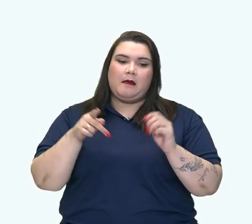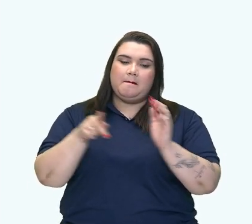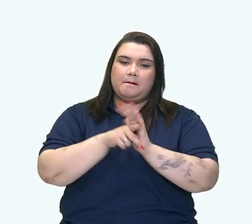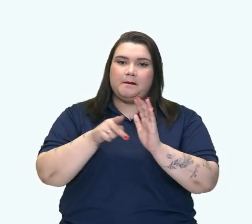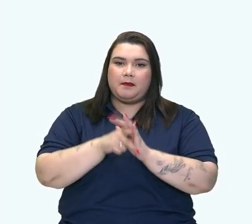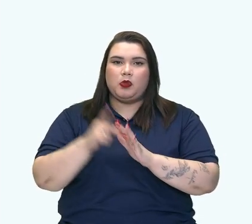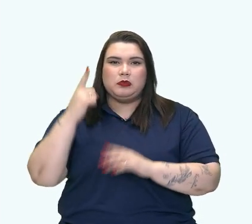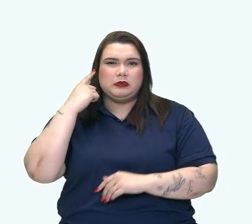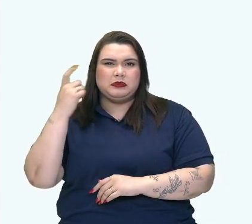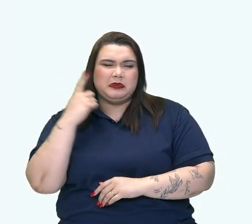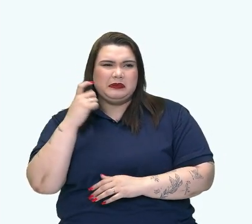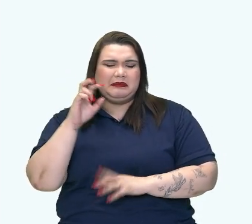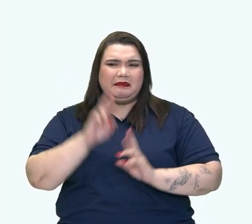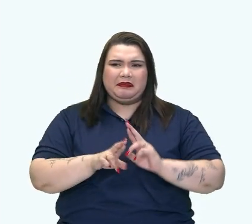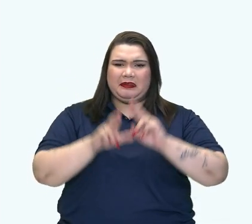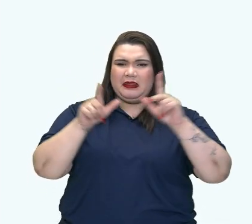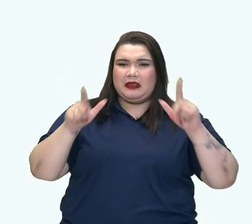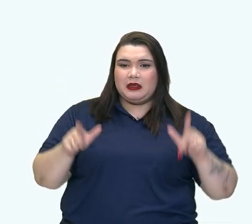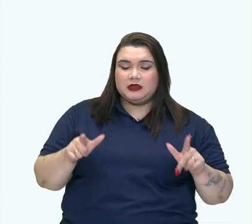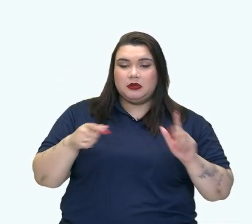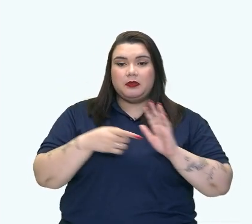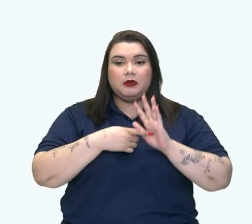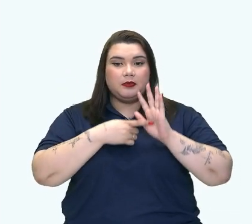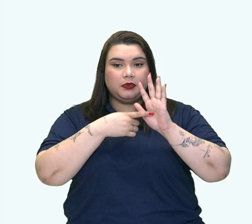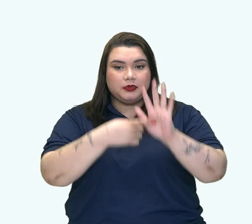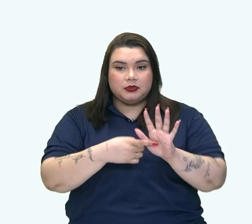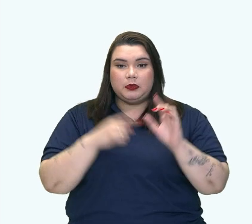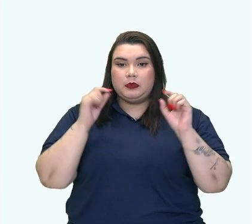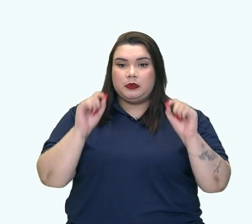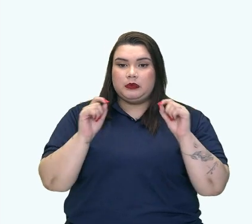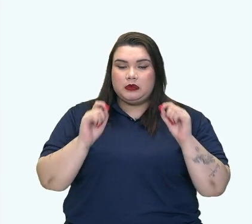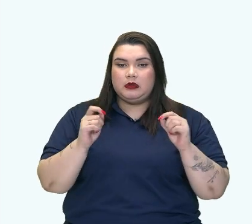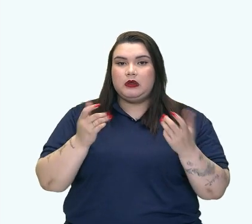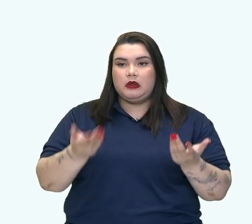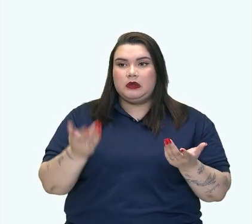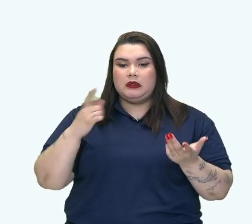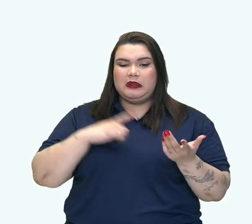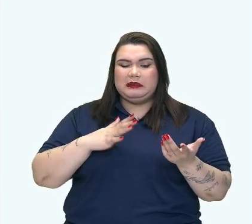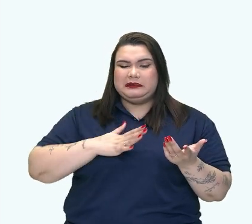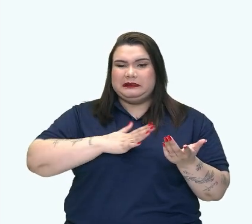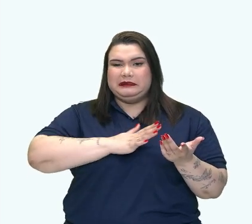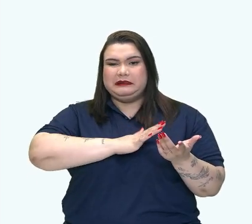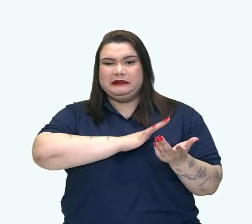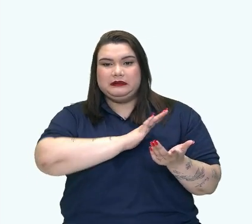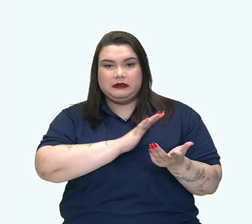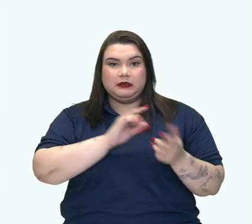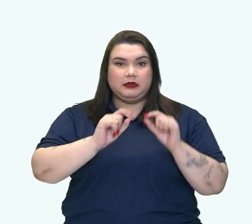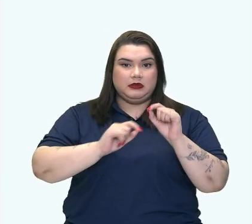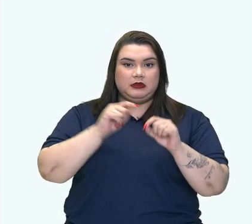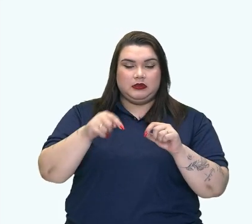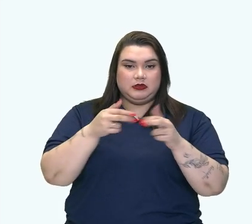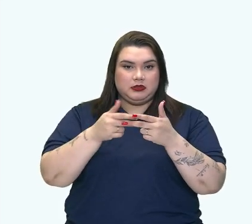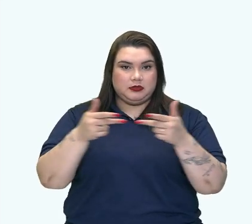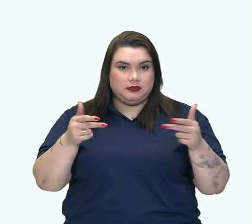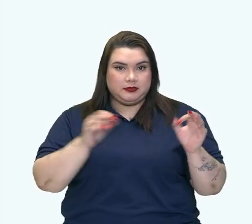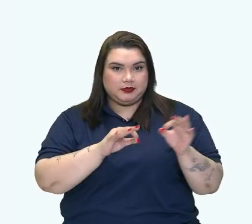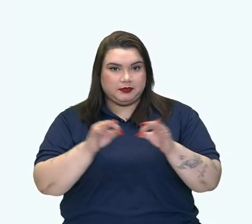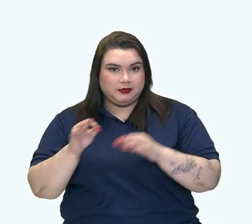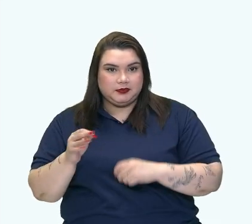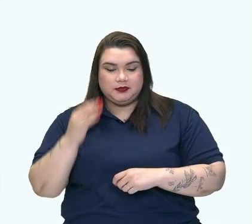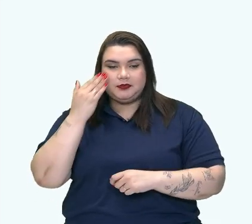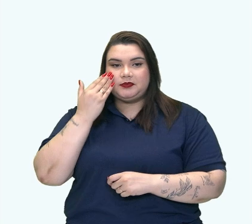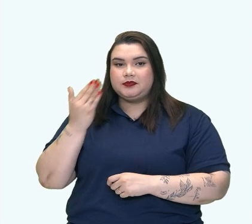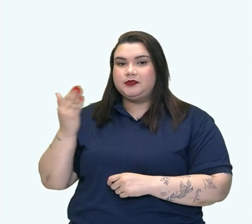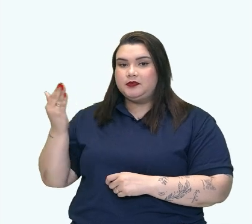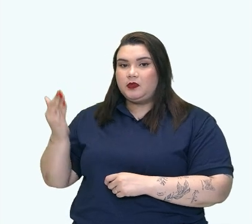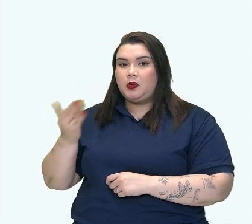tanto asquerosa, para também mostrar um certo asco pelo consumismo. Na sequência, A gente